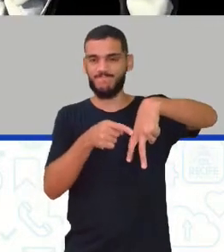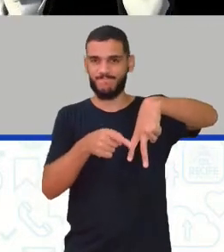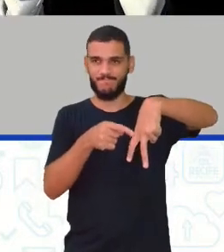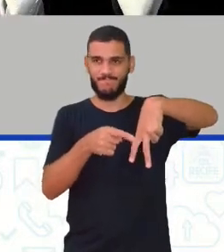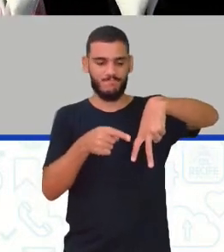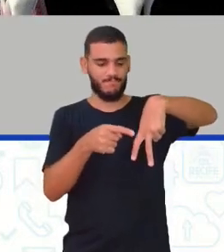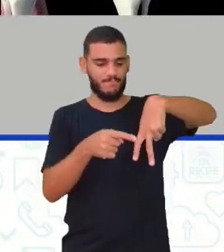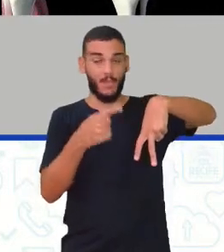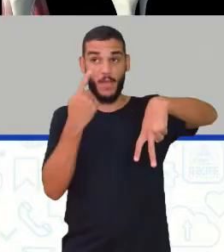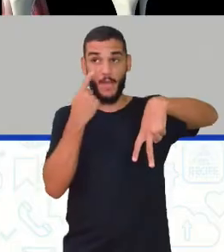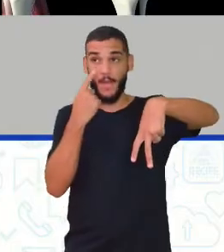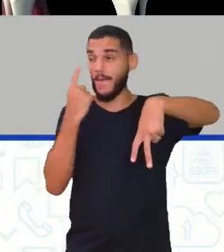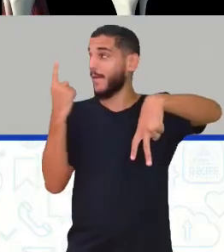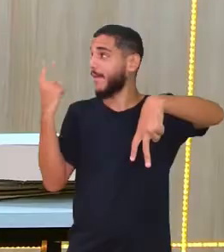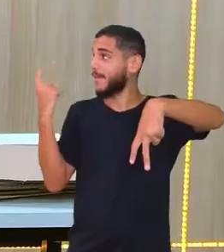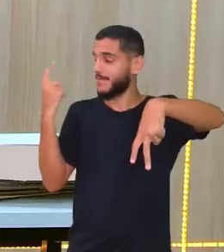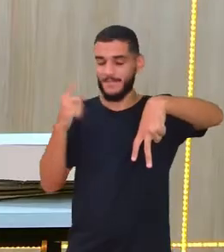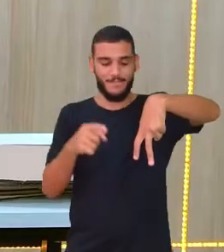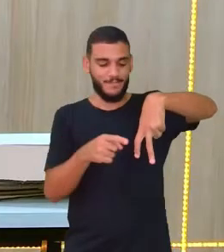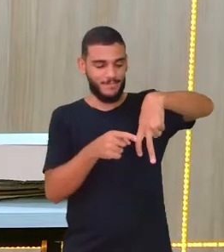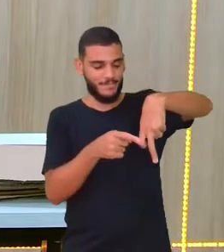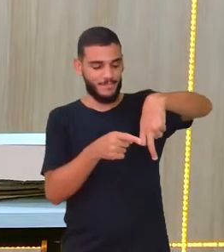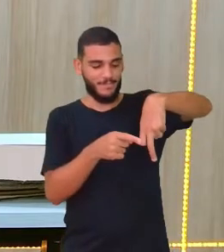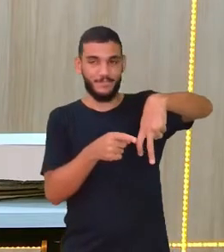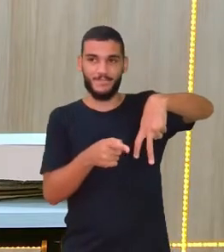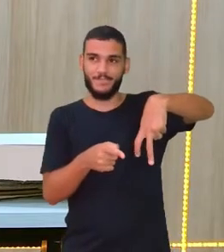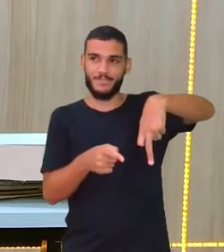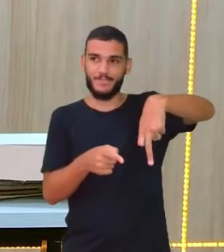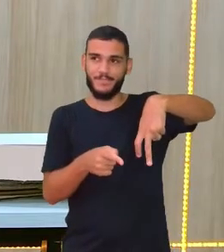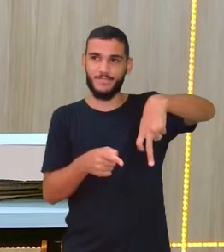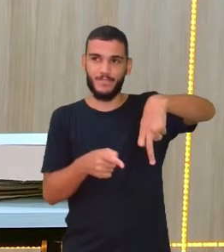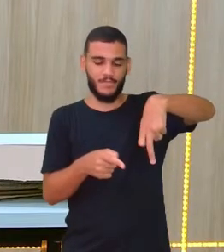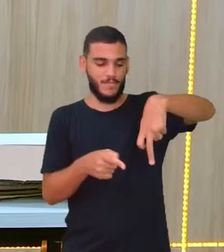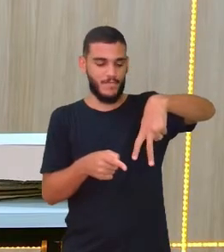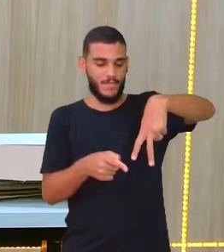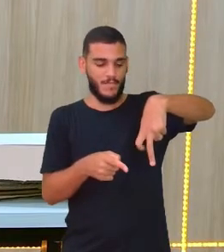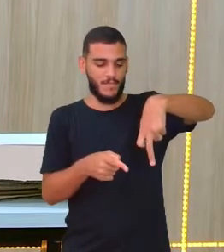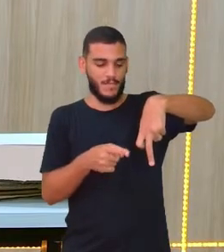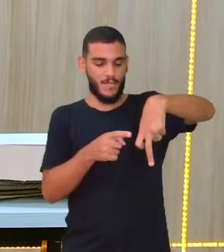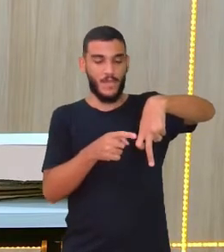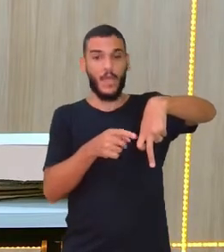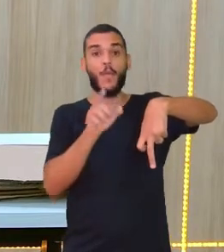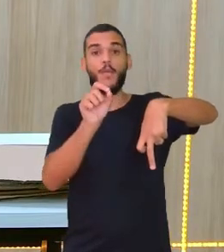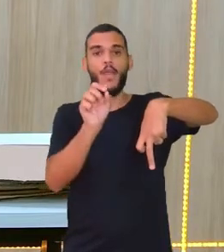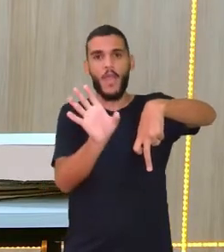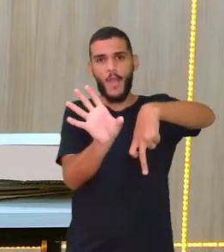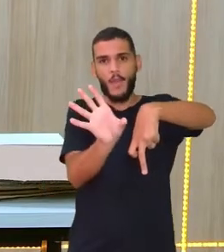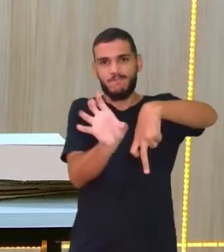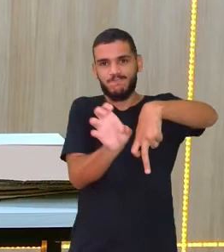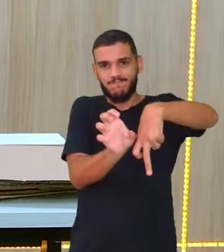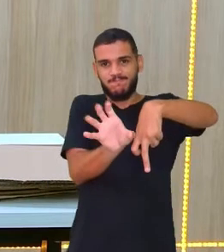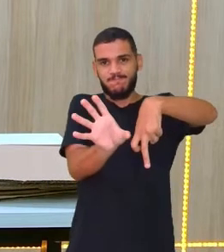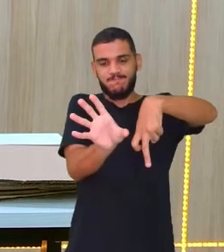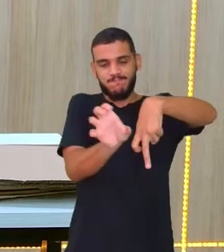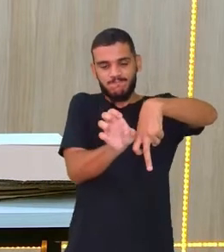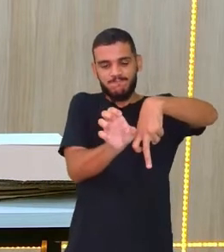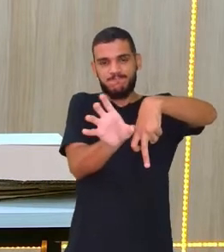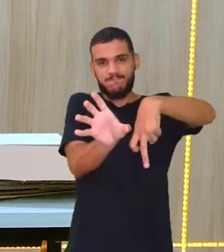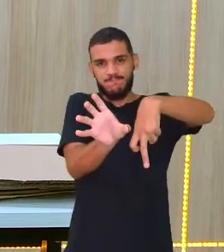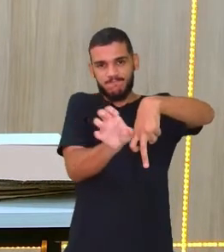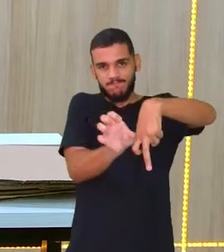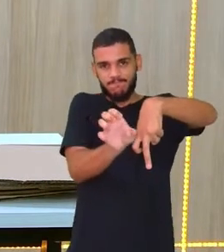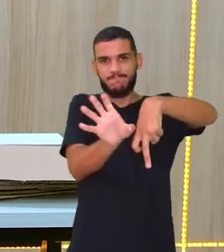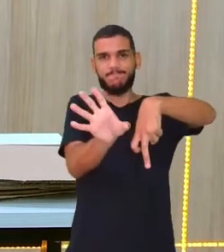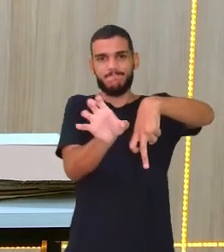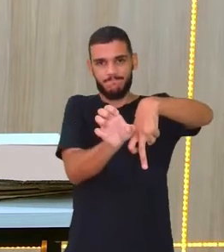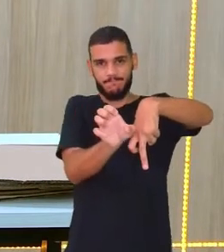onde dá para a gente ver que na medida que a gente está de pé, existem músculos contraídos e músculos também relaxados. Existem